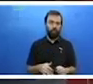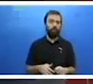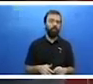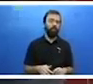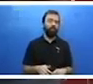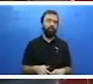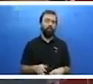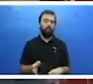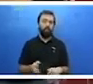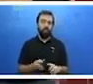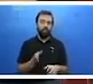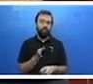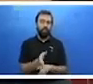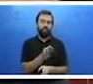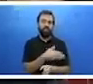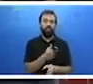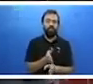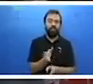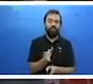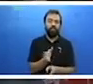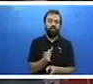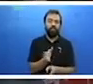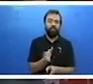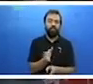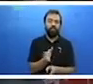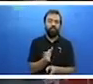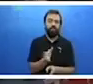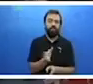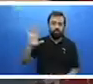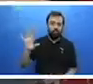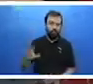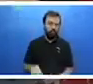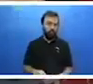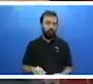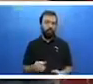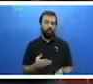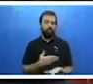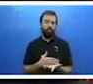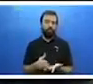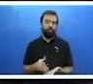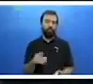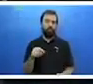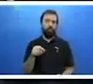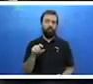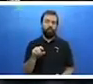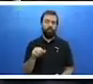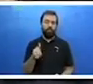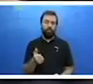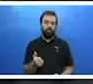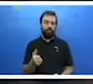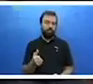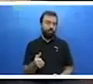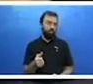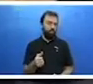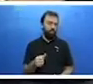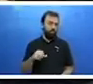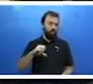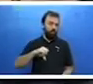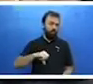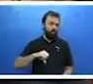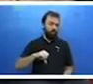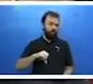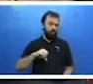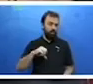atualmente, que hoje nós temos, é de 1969. e leve em conta as semelhanças